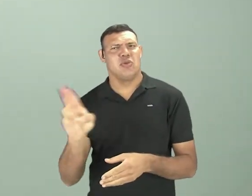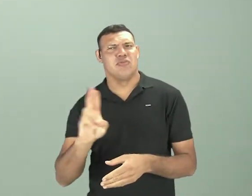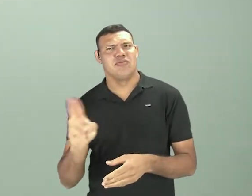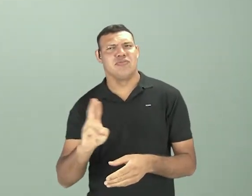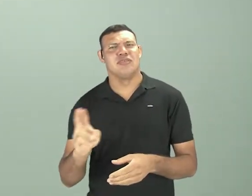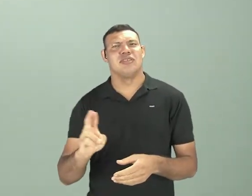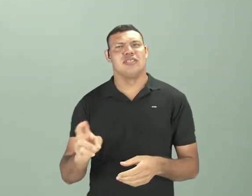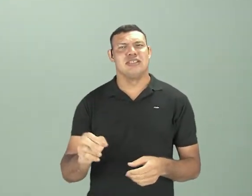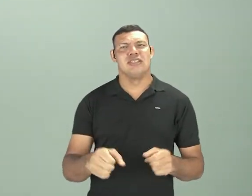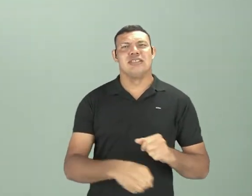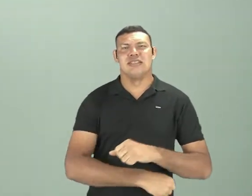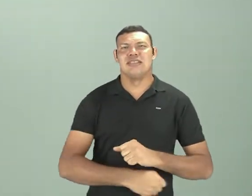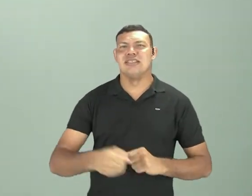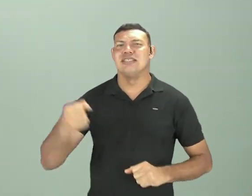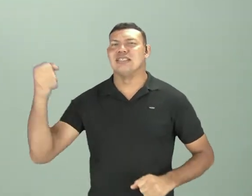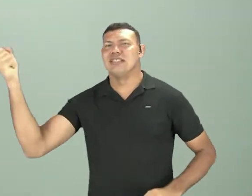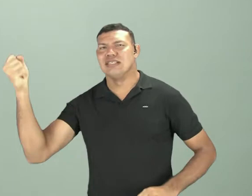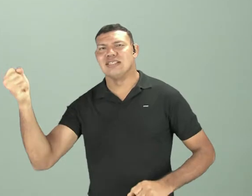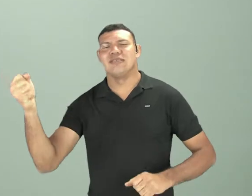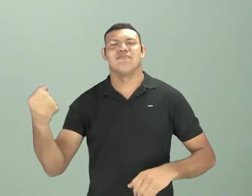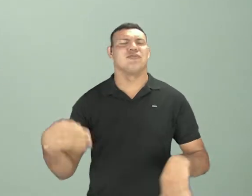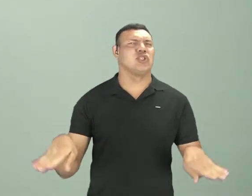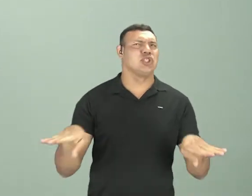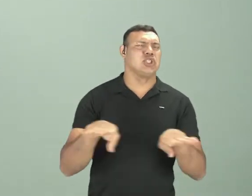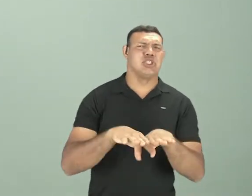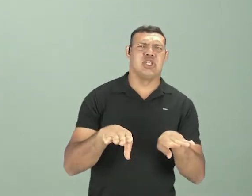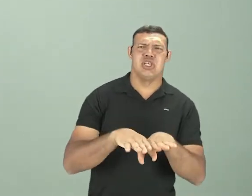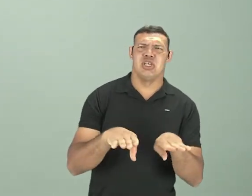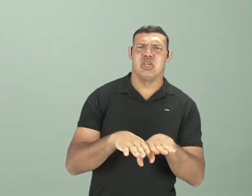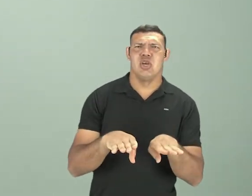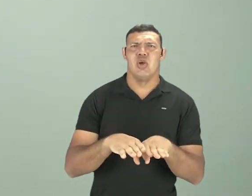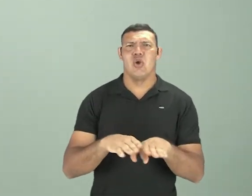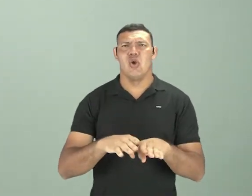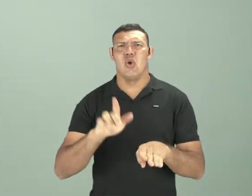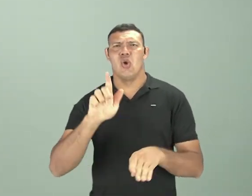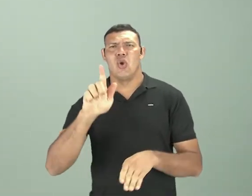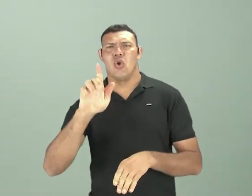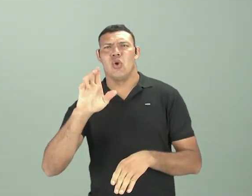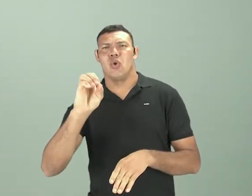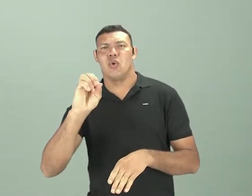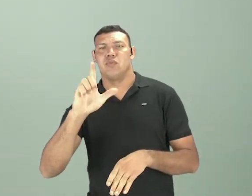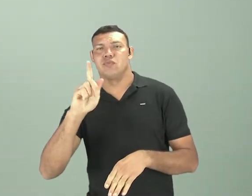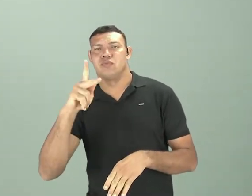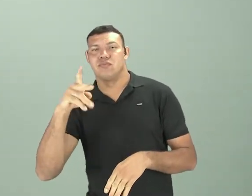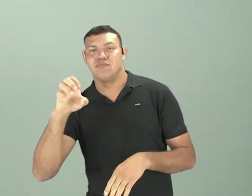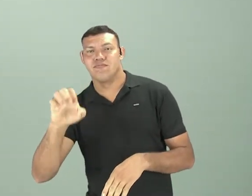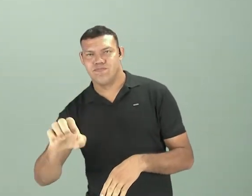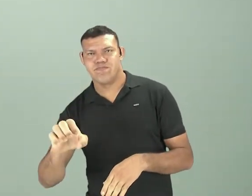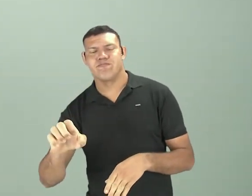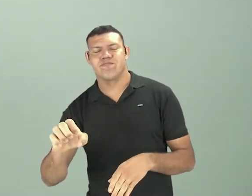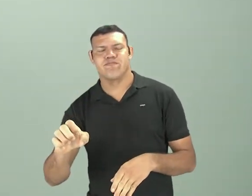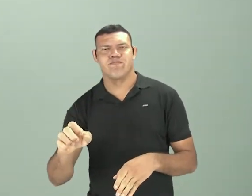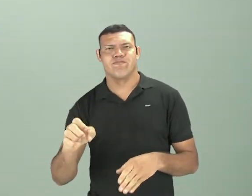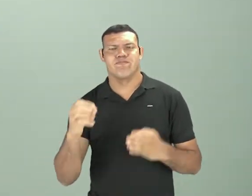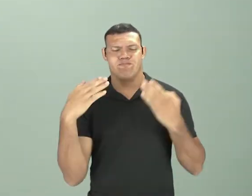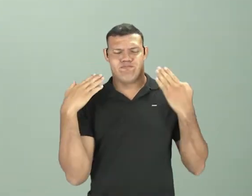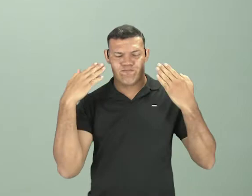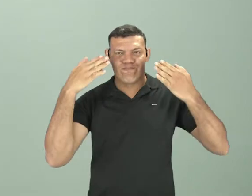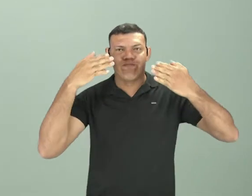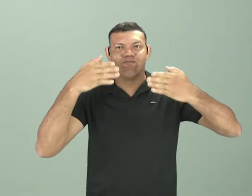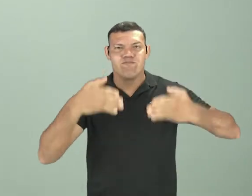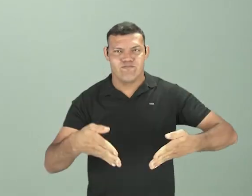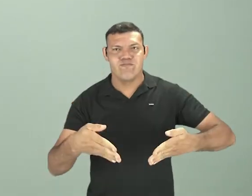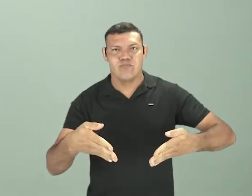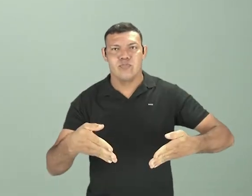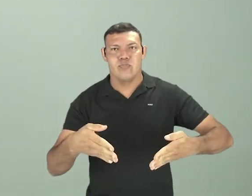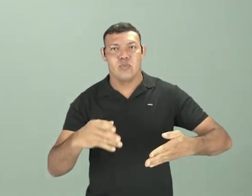proclamação da República, o golpe da República, né? O que a gente tem é que, a partir desse ato, a